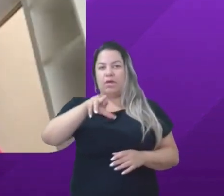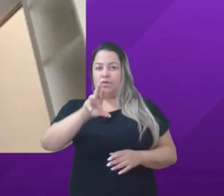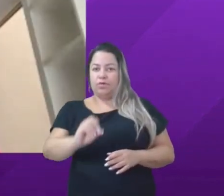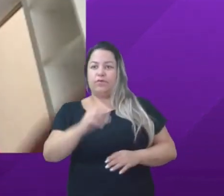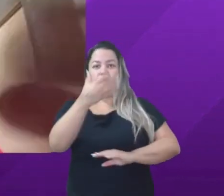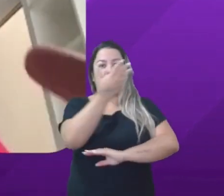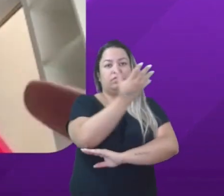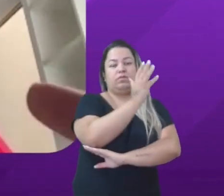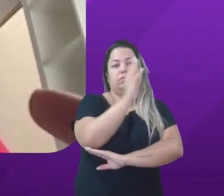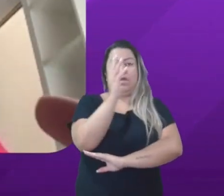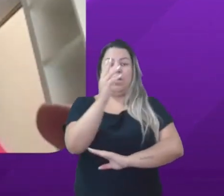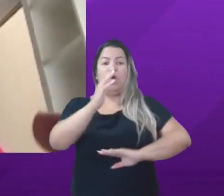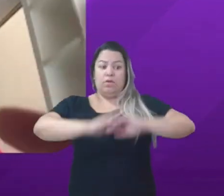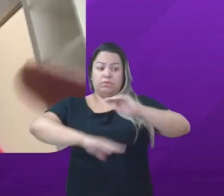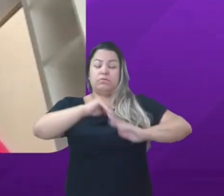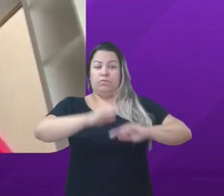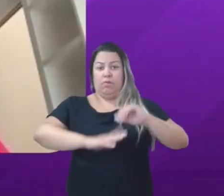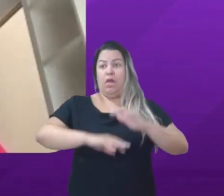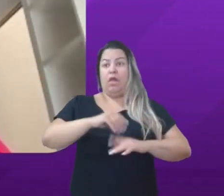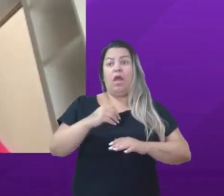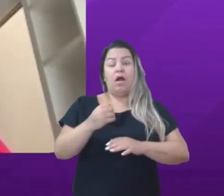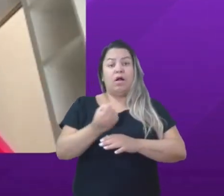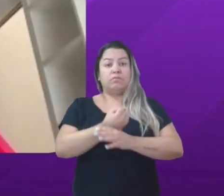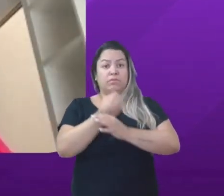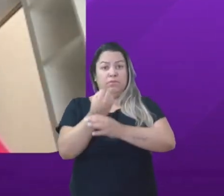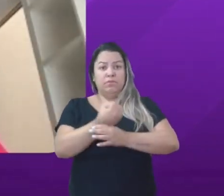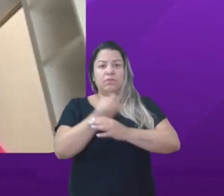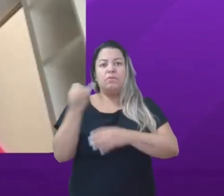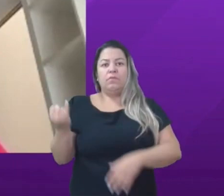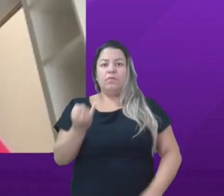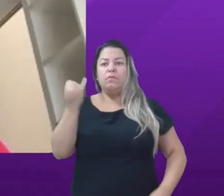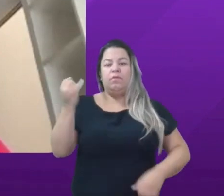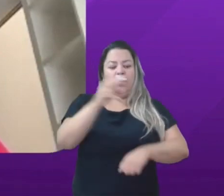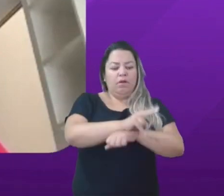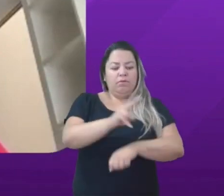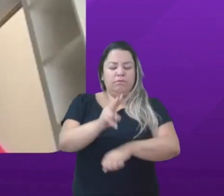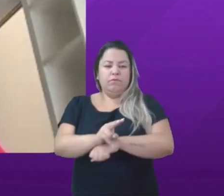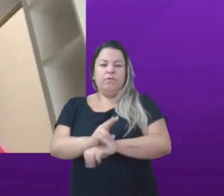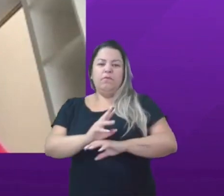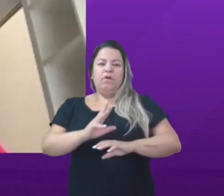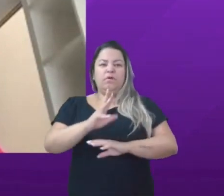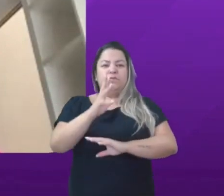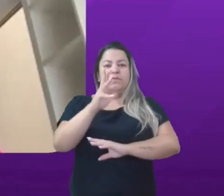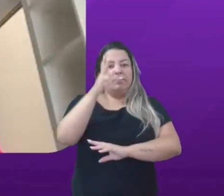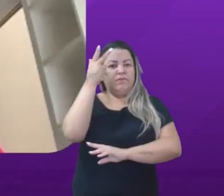né? Com práticas sustentáveis, que são fundamentais para a conservação dos recursos naturais,